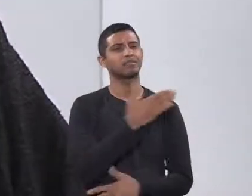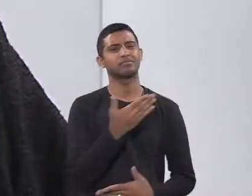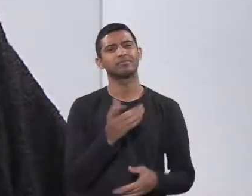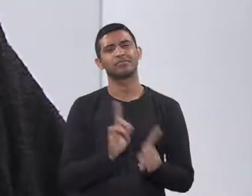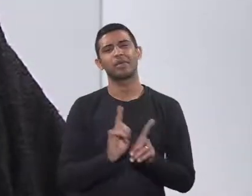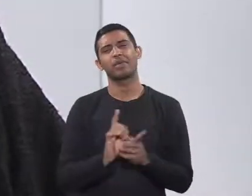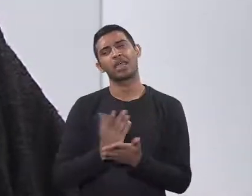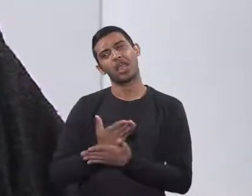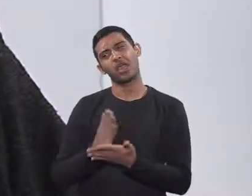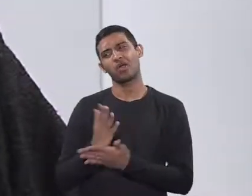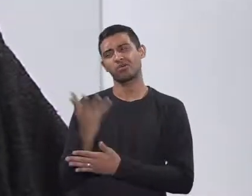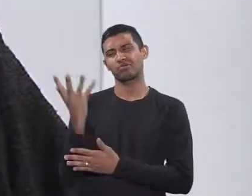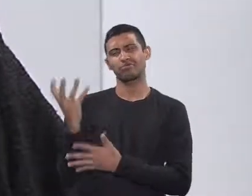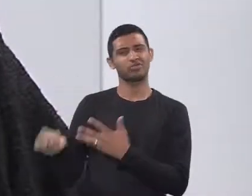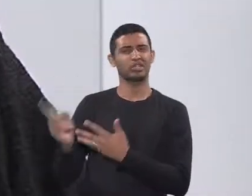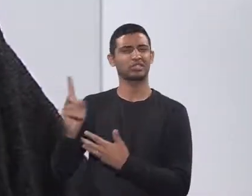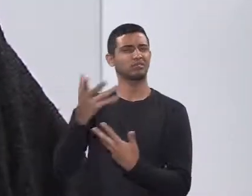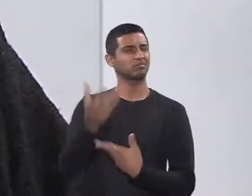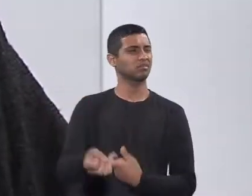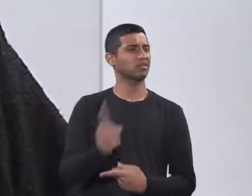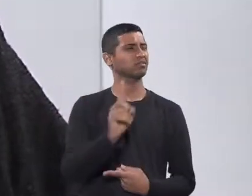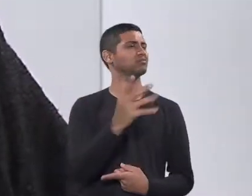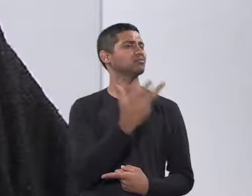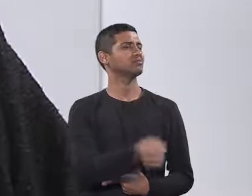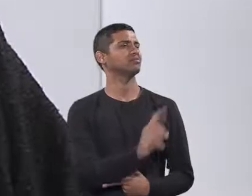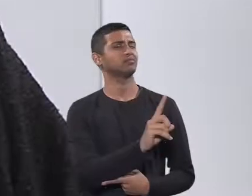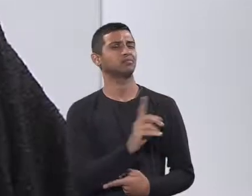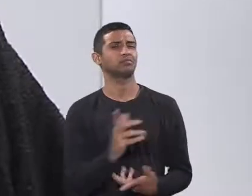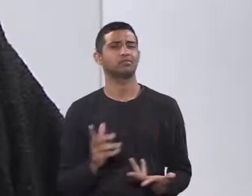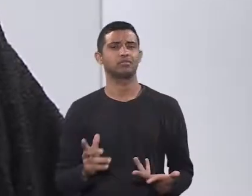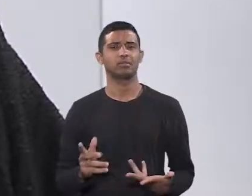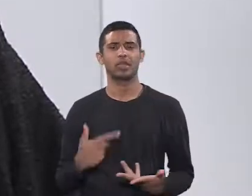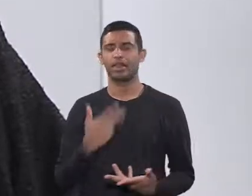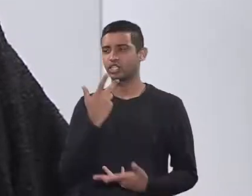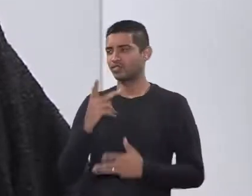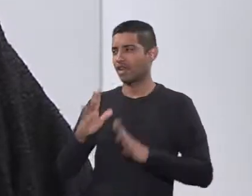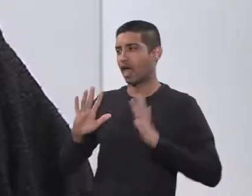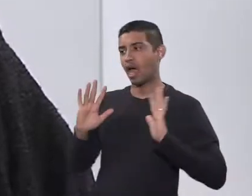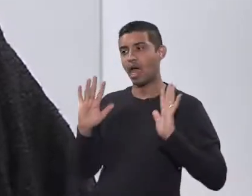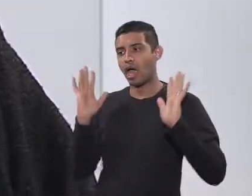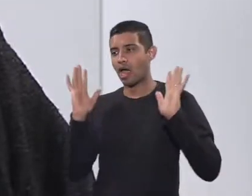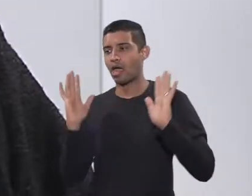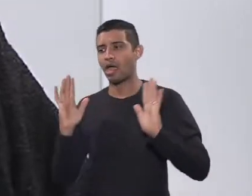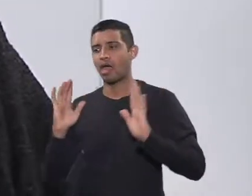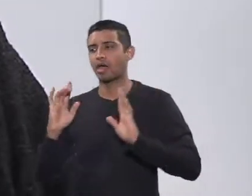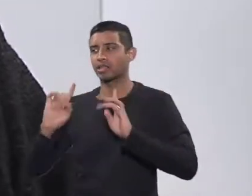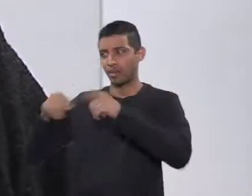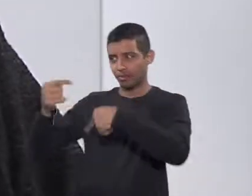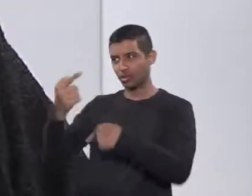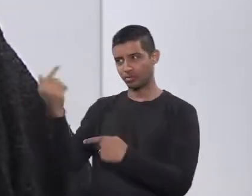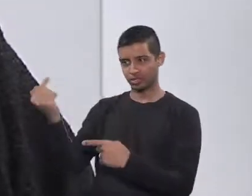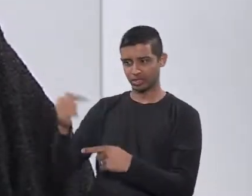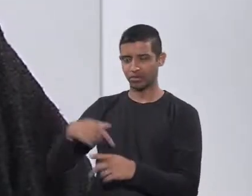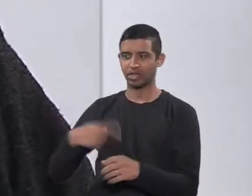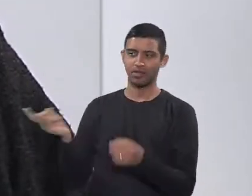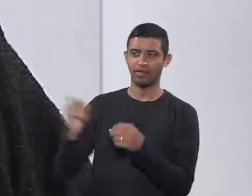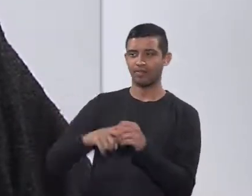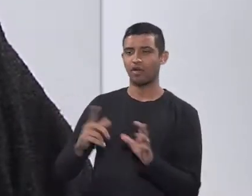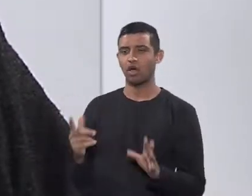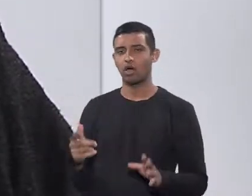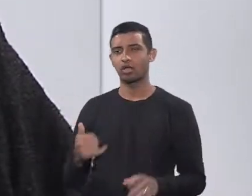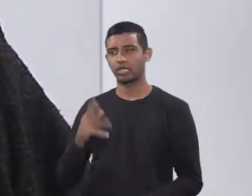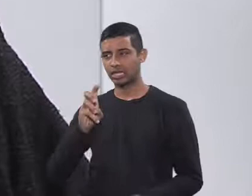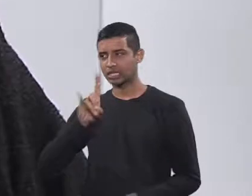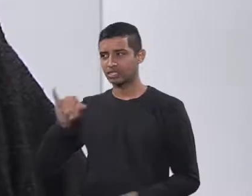recusado em outras. Eles não falavam abertamente, volte daqui a uma semana, volte daqui a